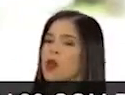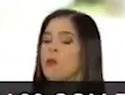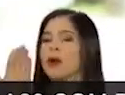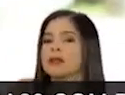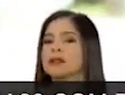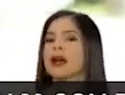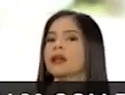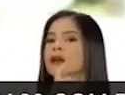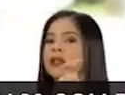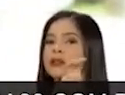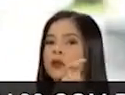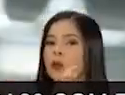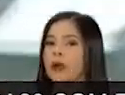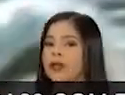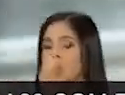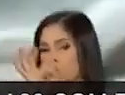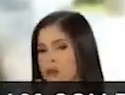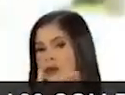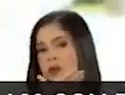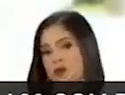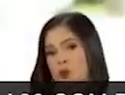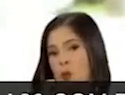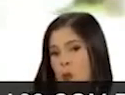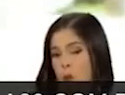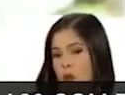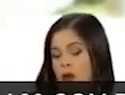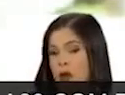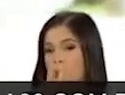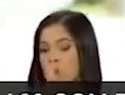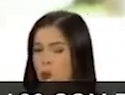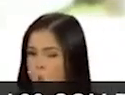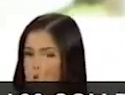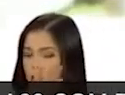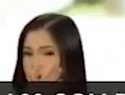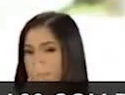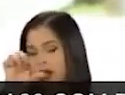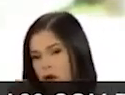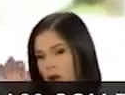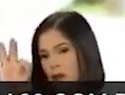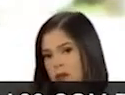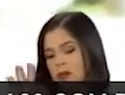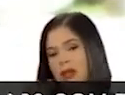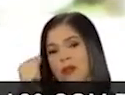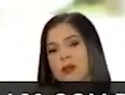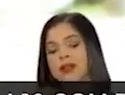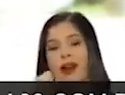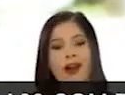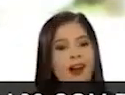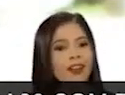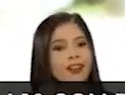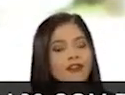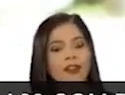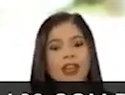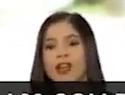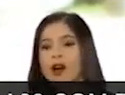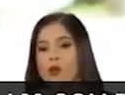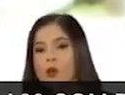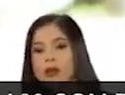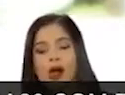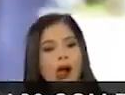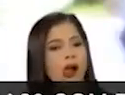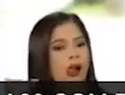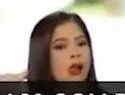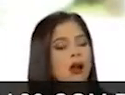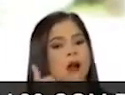era 51% de médicos e quase 49% de médicas. E já para o ano que vem, a demografia médica no